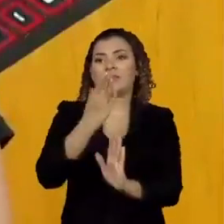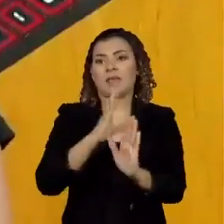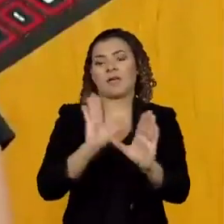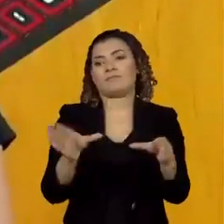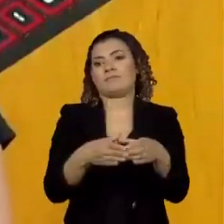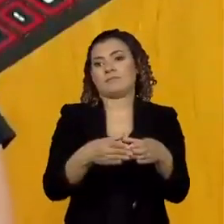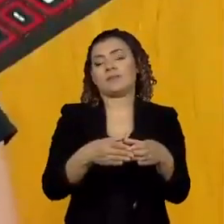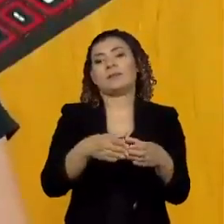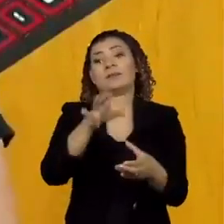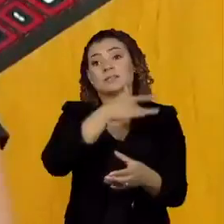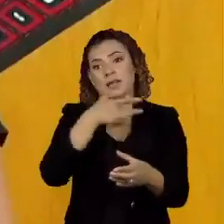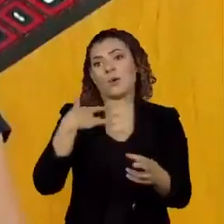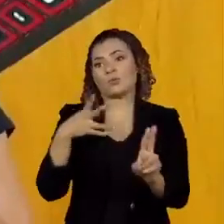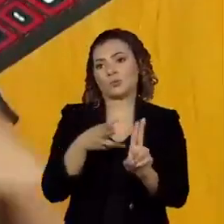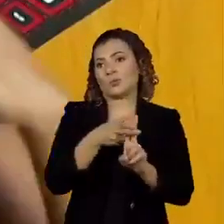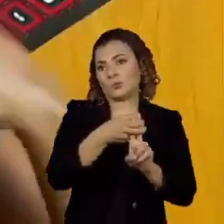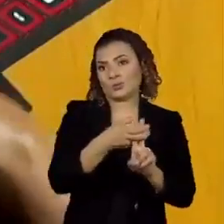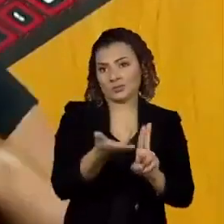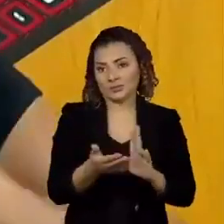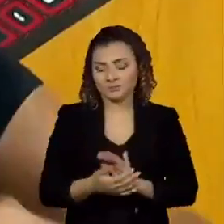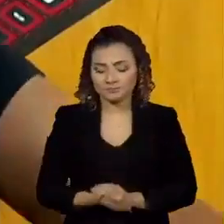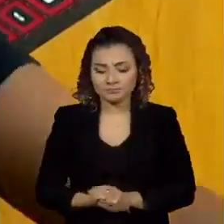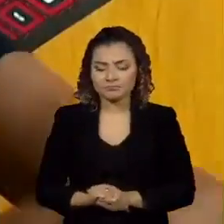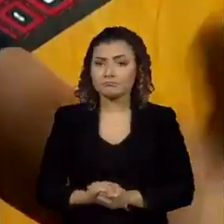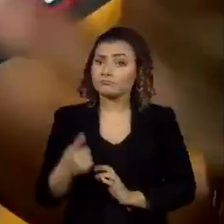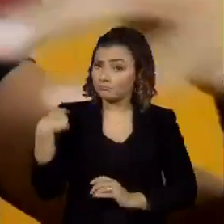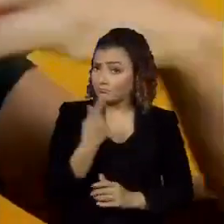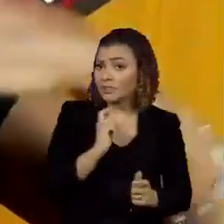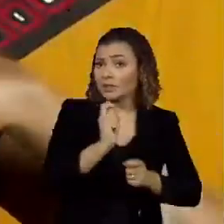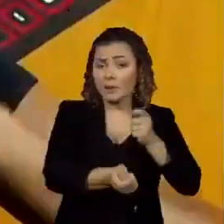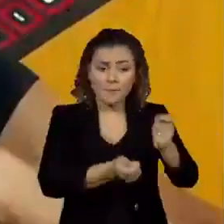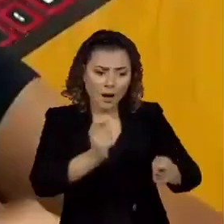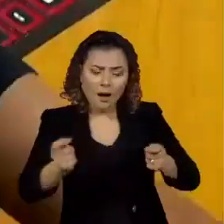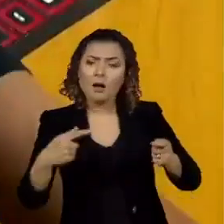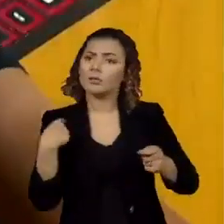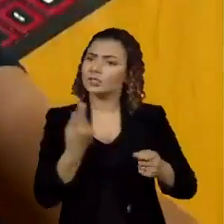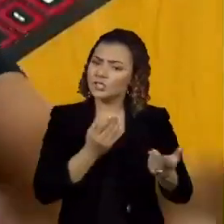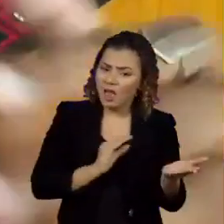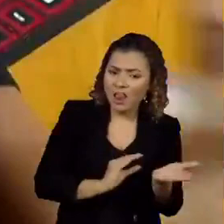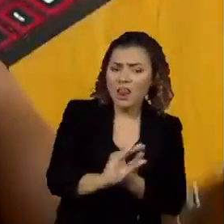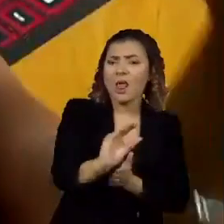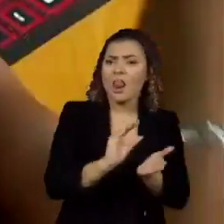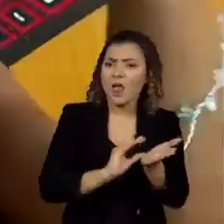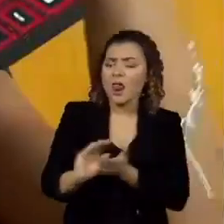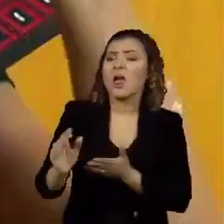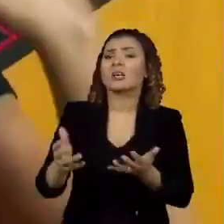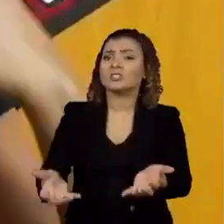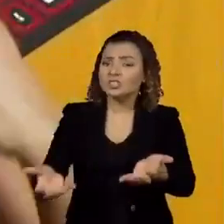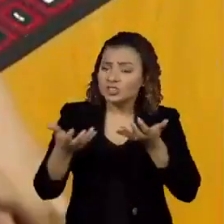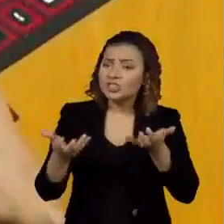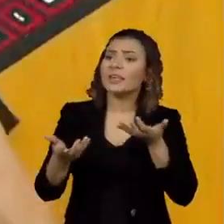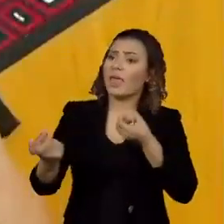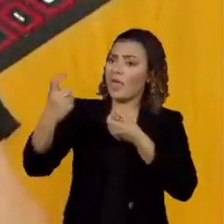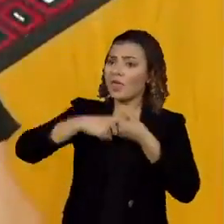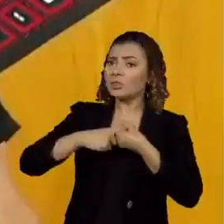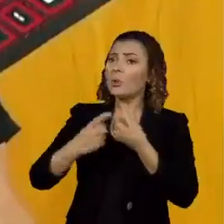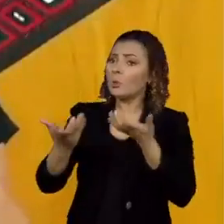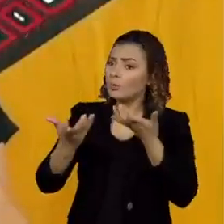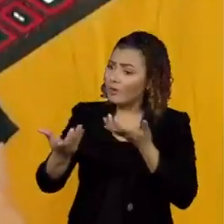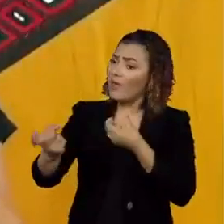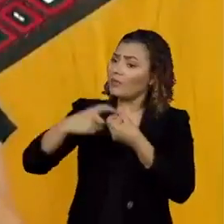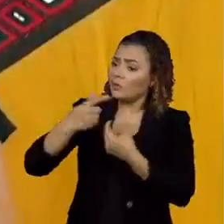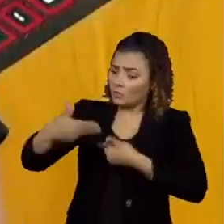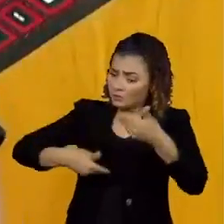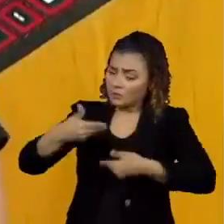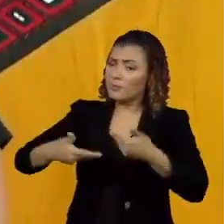devolver, não é? Para dizer, olha, nós estamos pagando, nós estamos investindo, e é isso que a gente disse que é isso que a